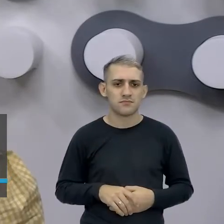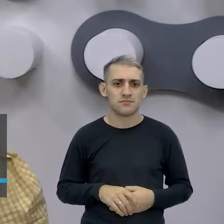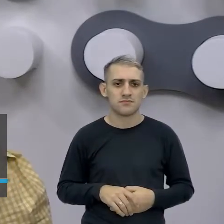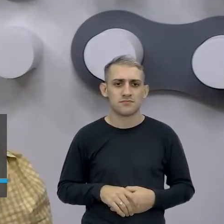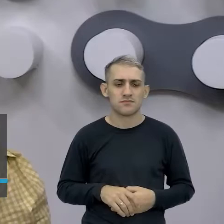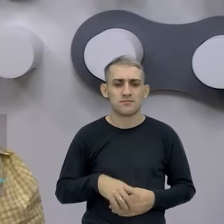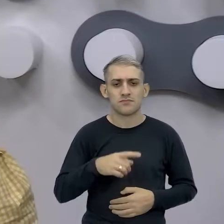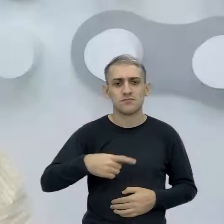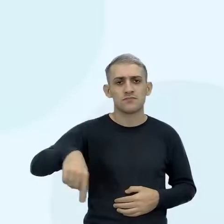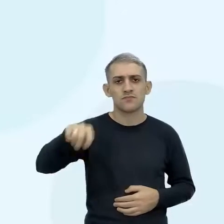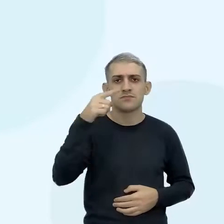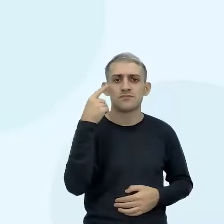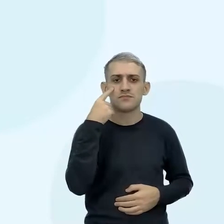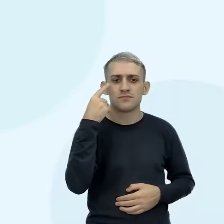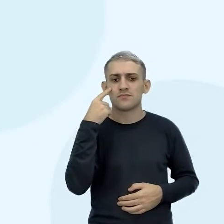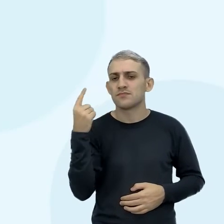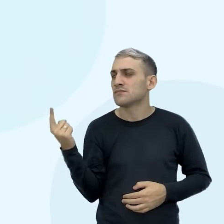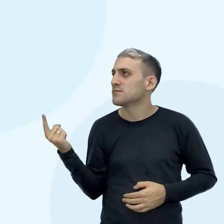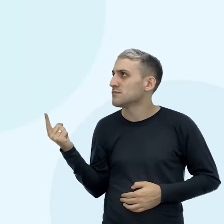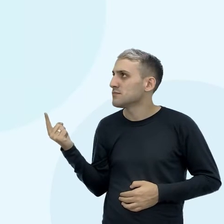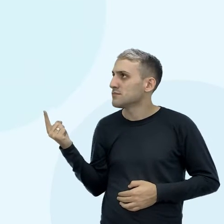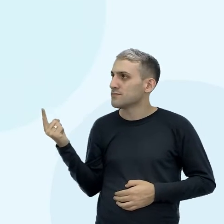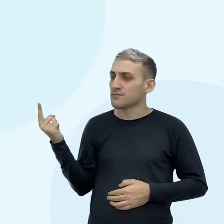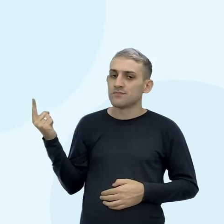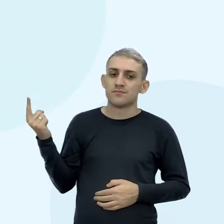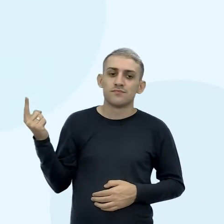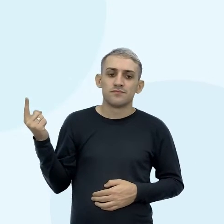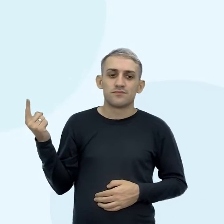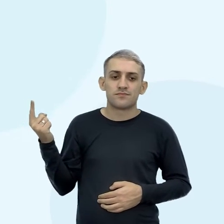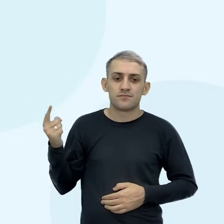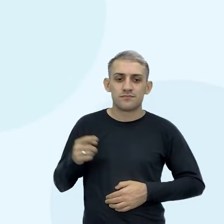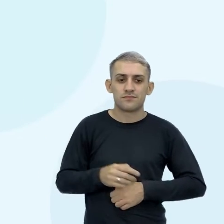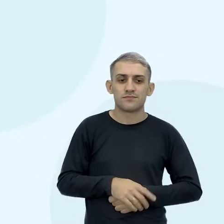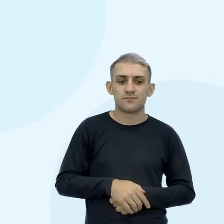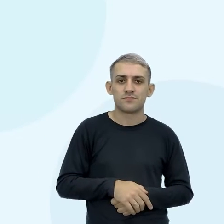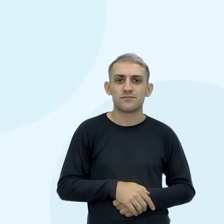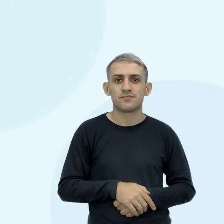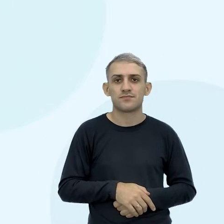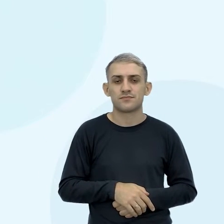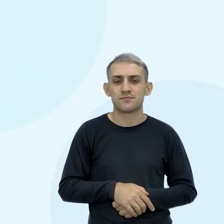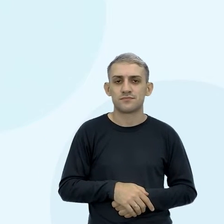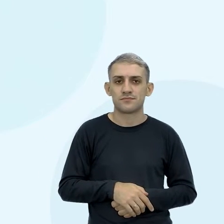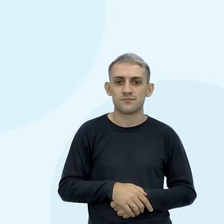Então vocês estão olhando ali. Vocês estão vendo ali, né?